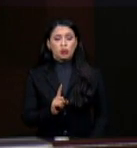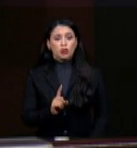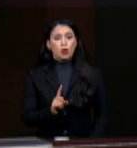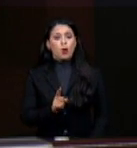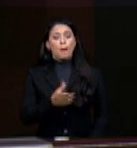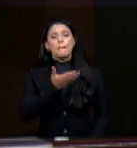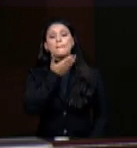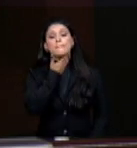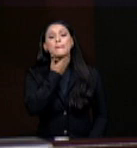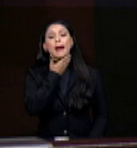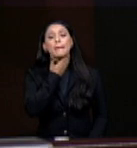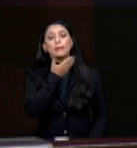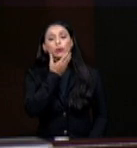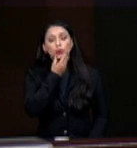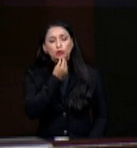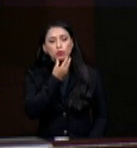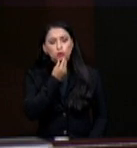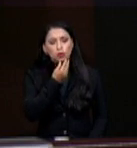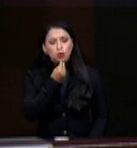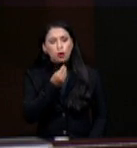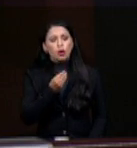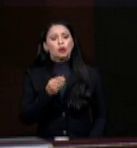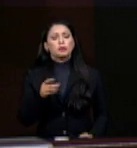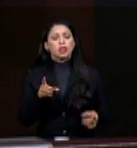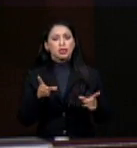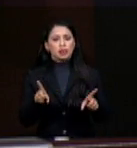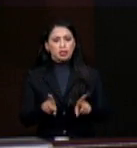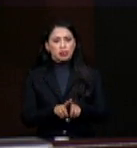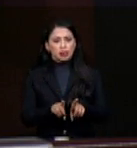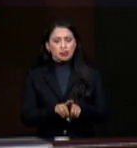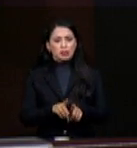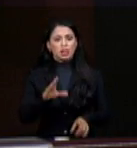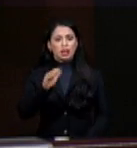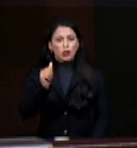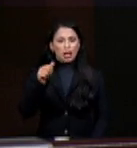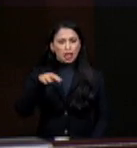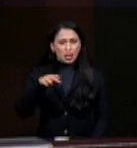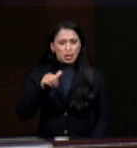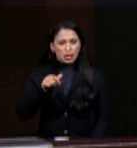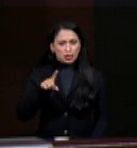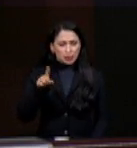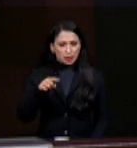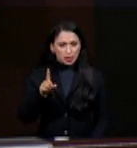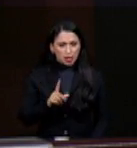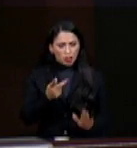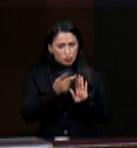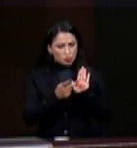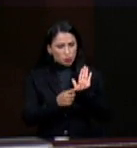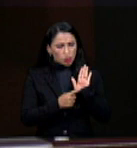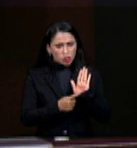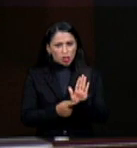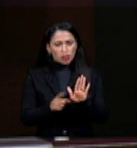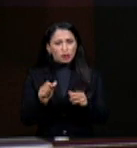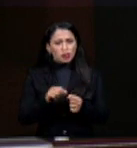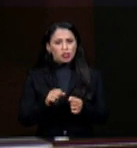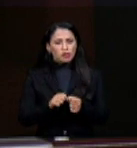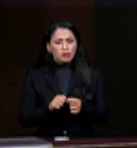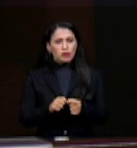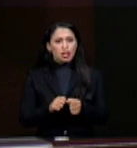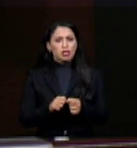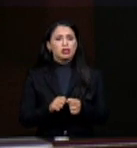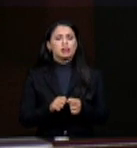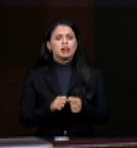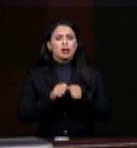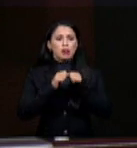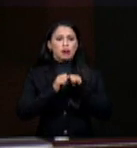Homem e do White Ribbon Canada, ou seja, o Laço Branco do Canadá, que criou uma campanha internacional que